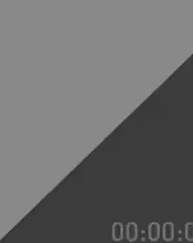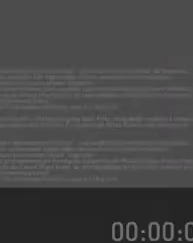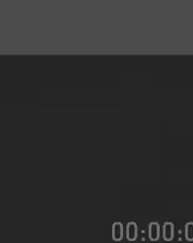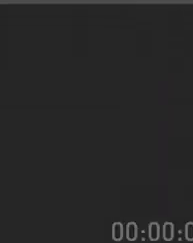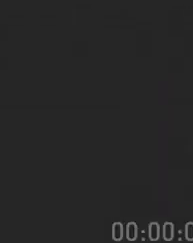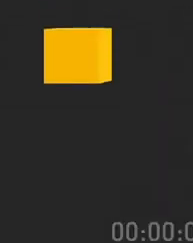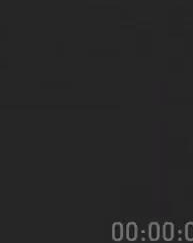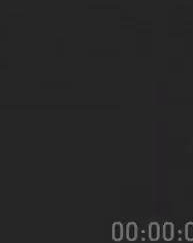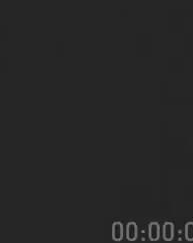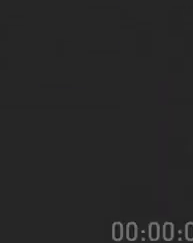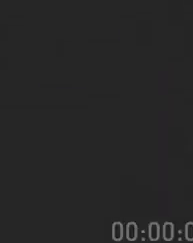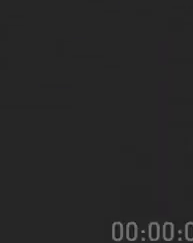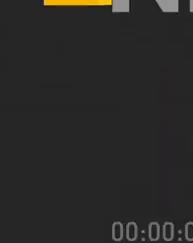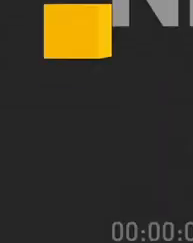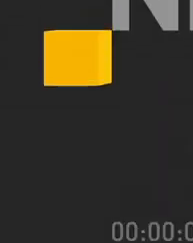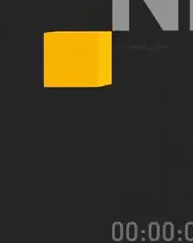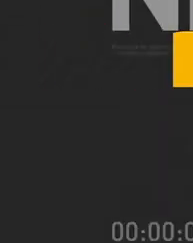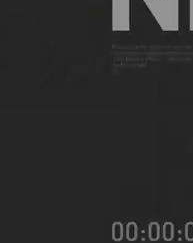i